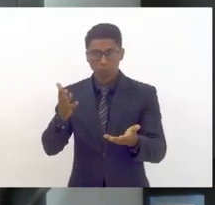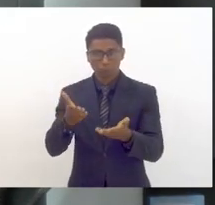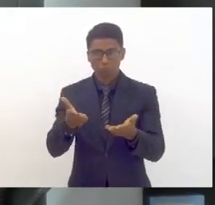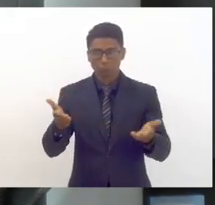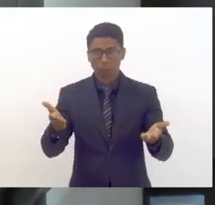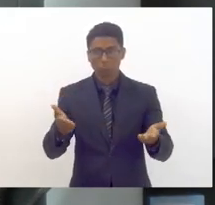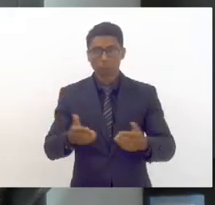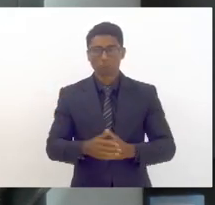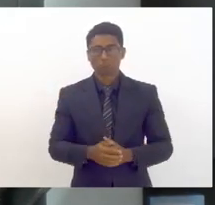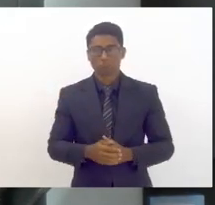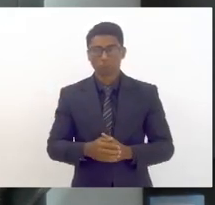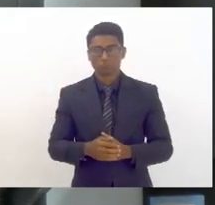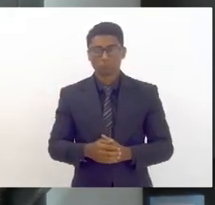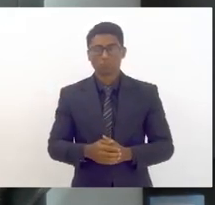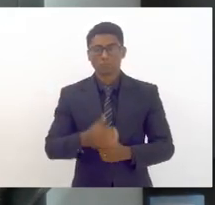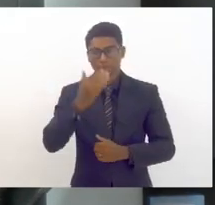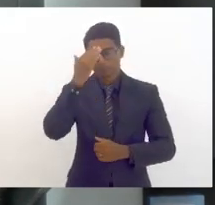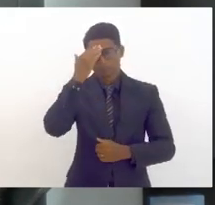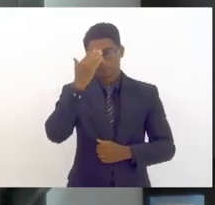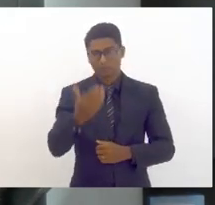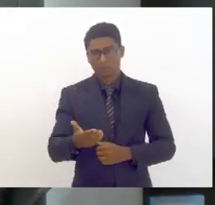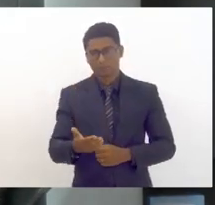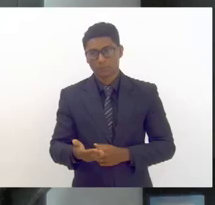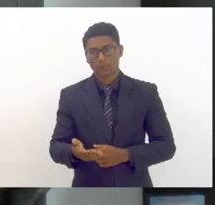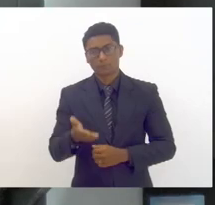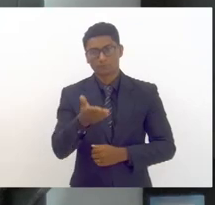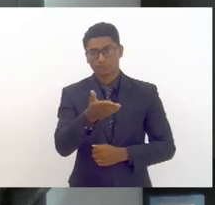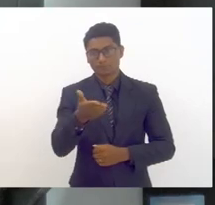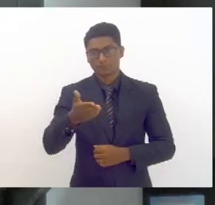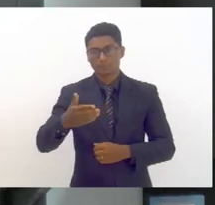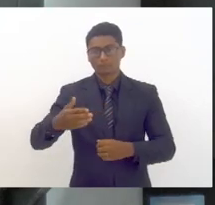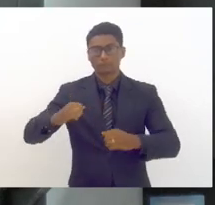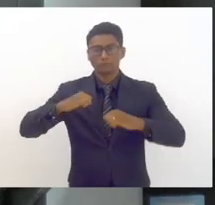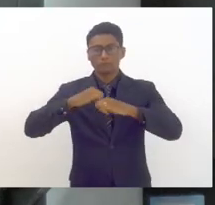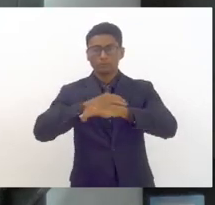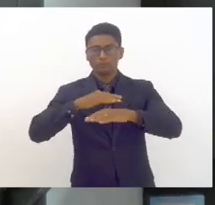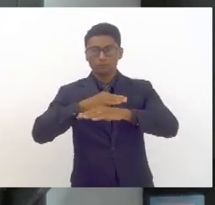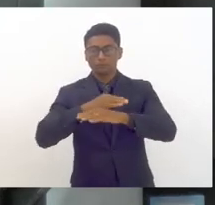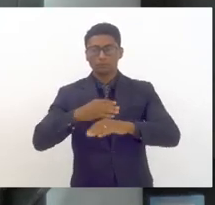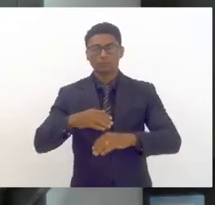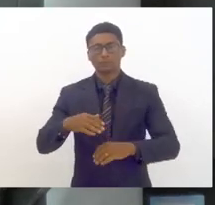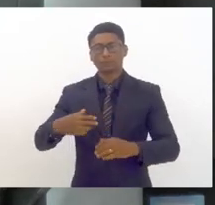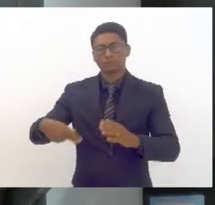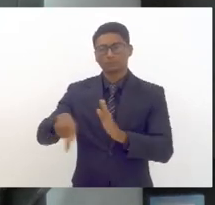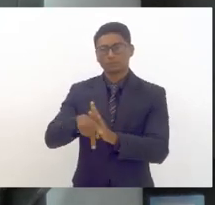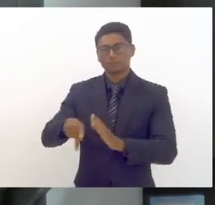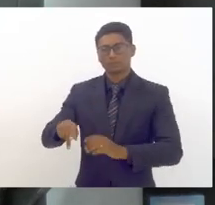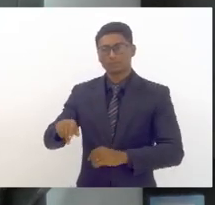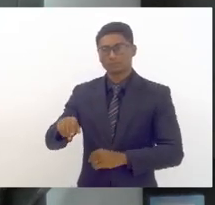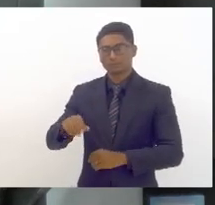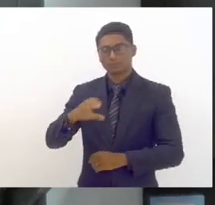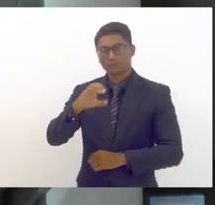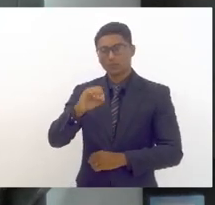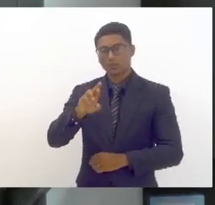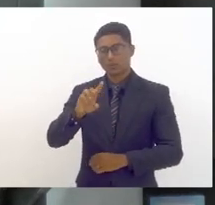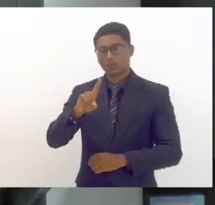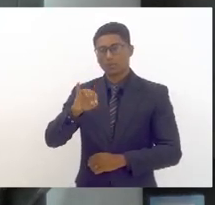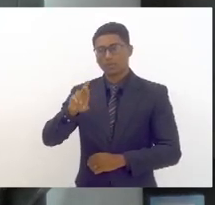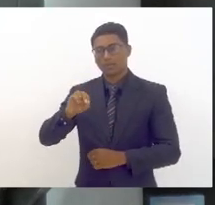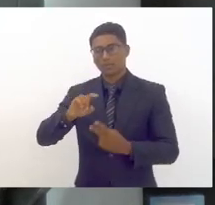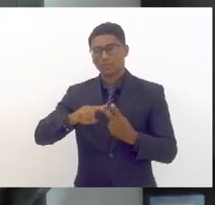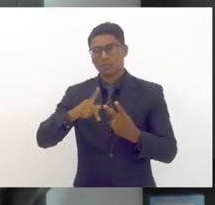então, encerrar, agradecer aqui, né, aos municípios da região serrana, Cordeiro,